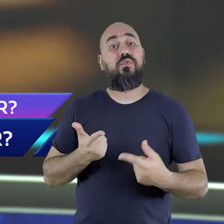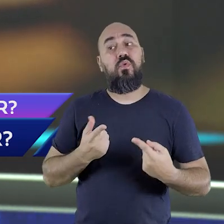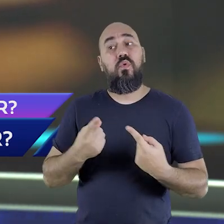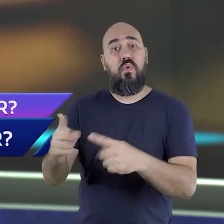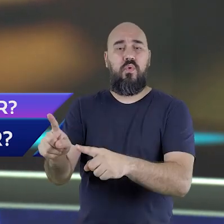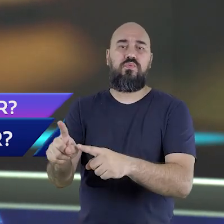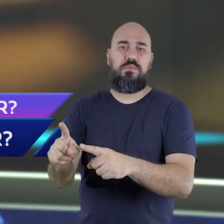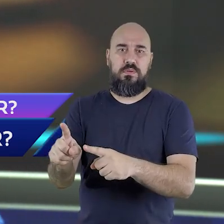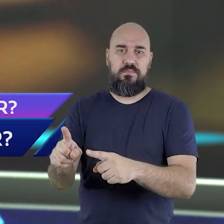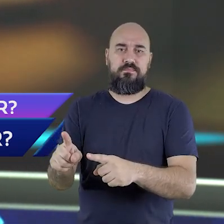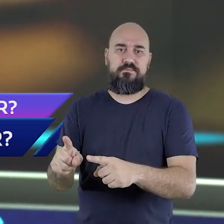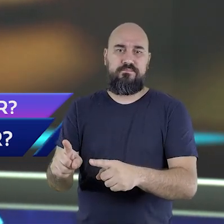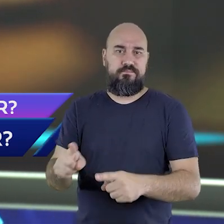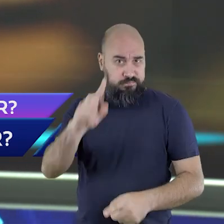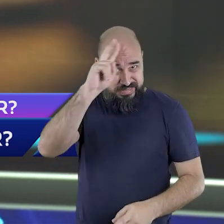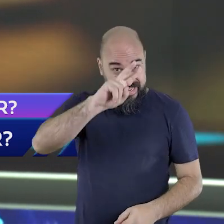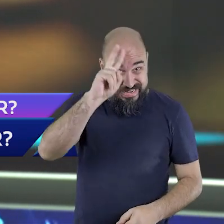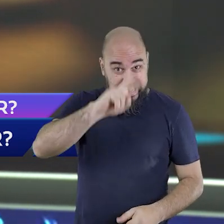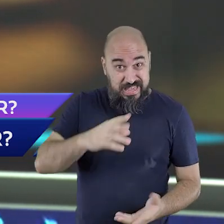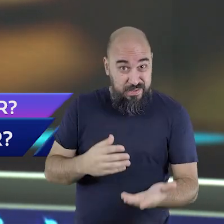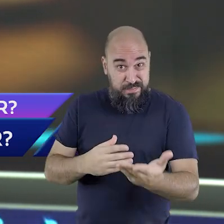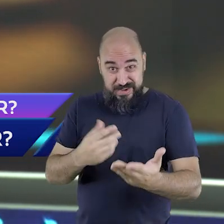verdade. Lembra?